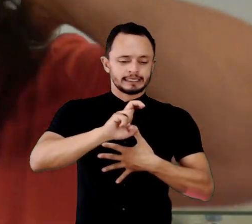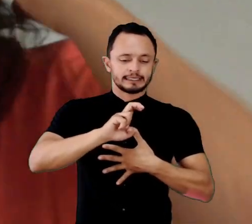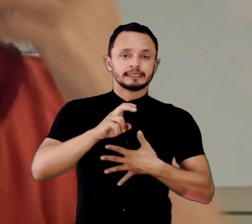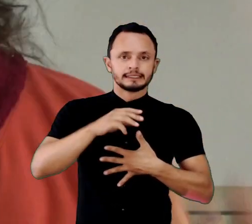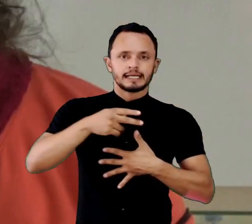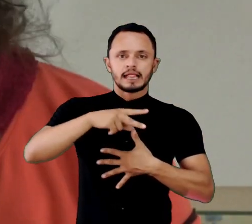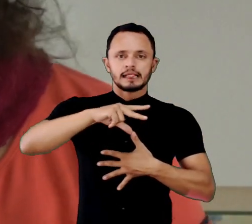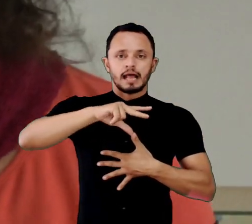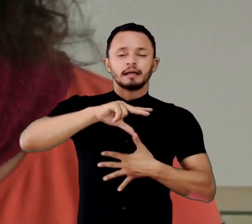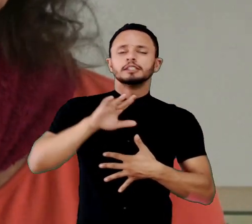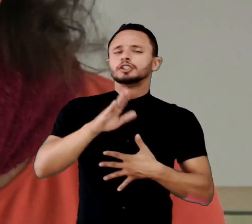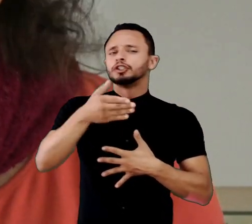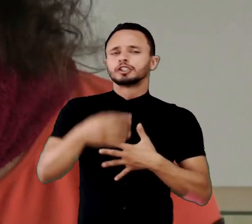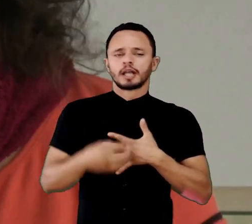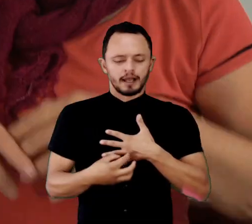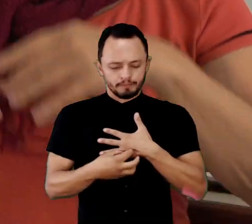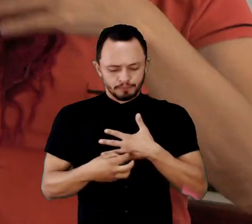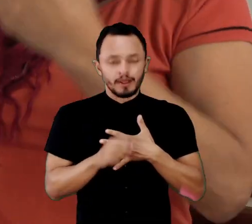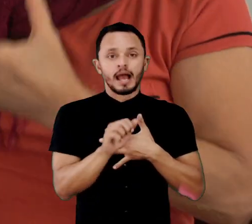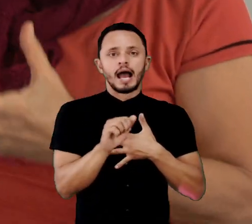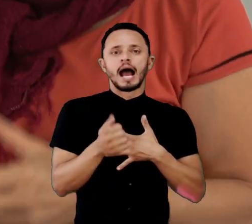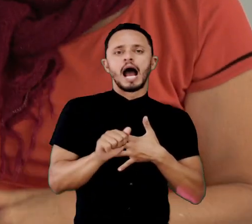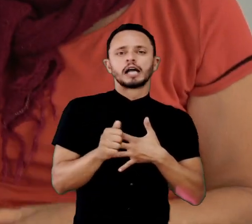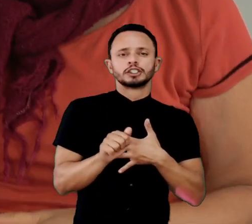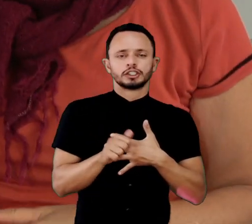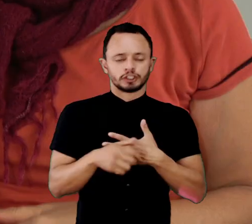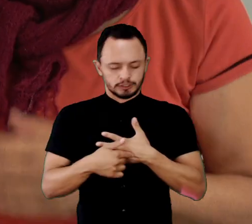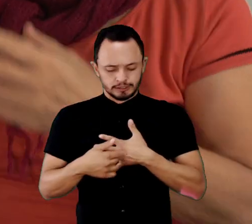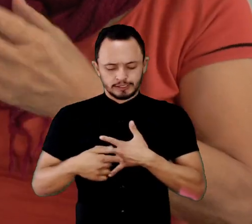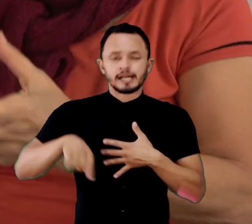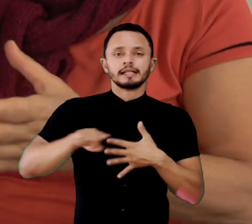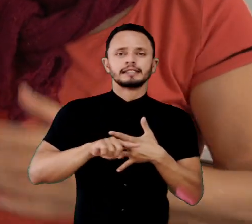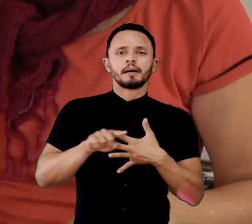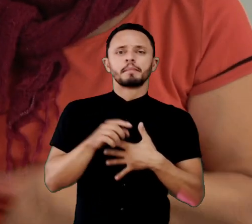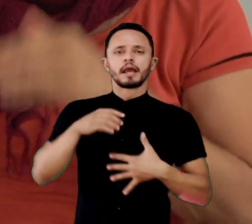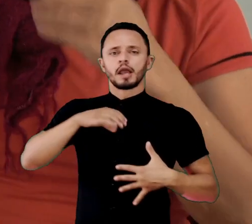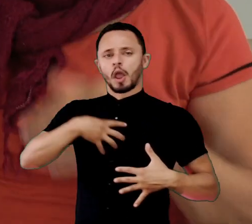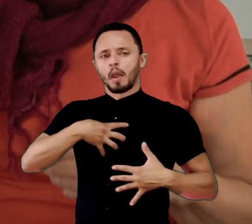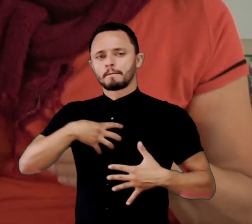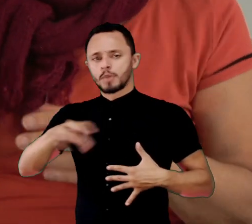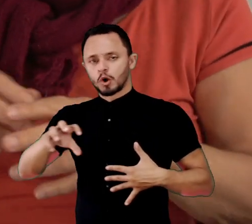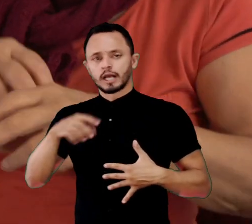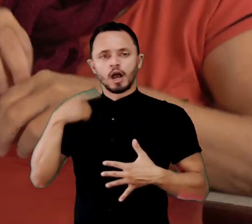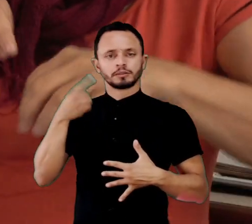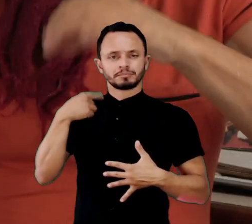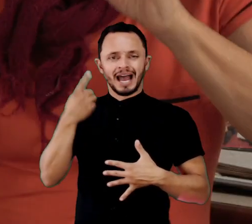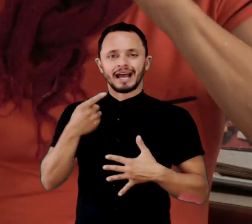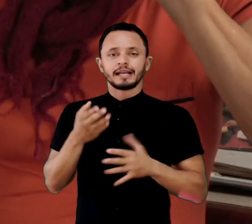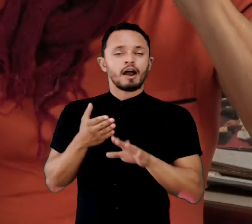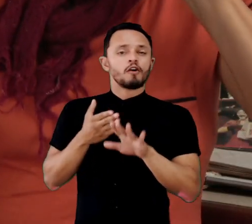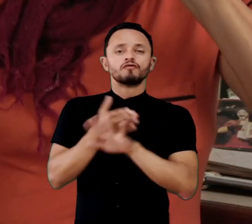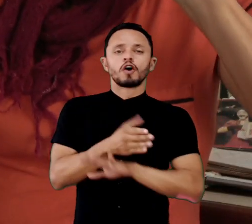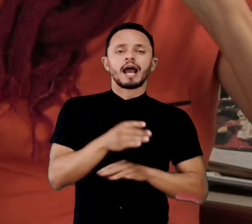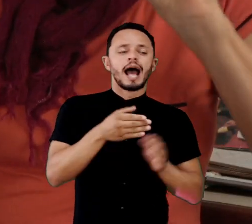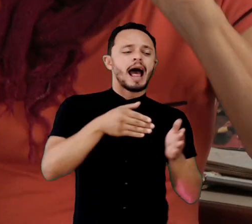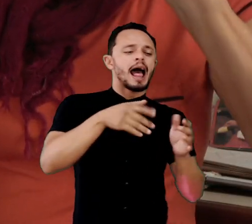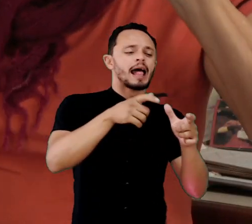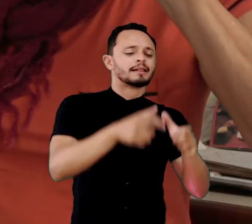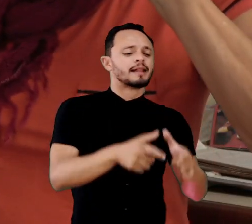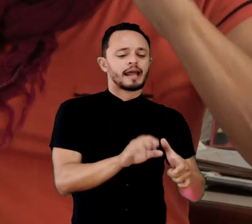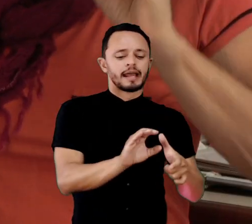Latina, fomos muitas vezes à Argentina, fomos na Península Ibérica, em Portugal e na Espanha, chegamos até as